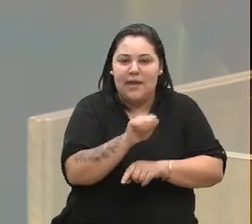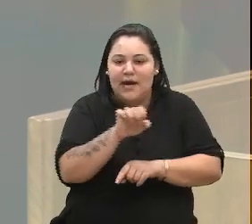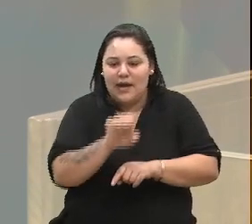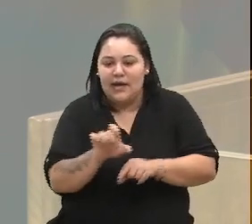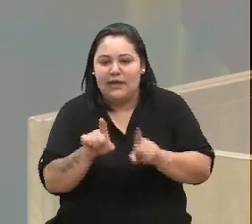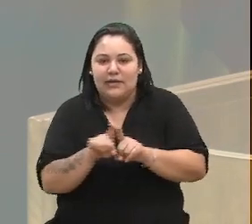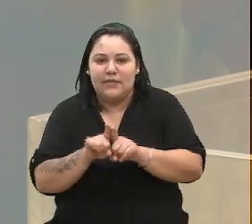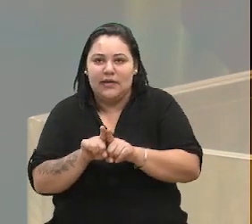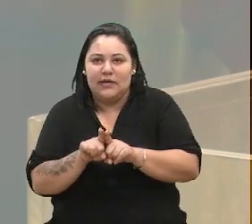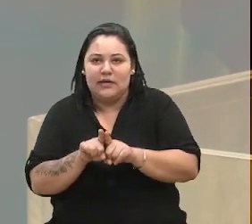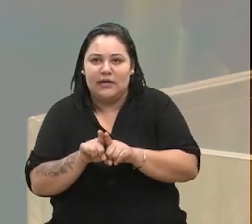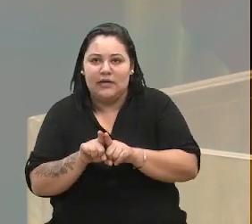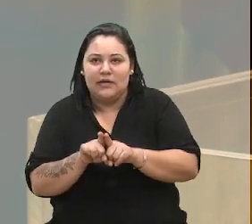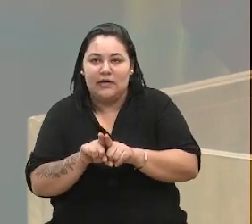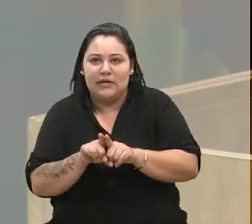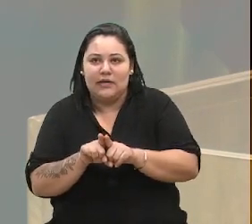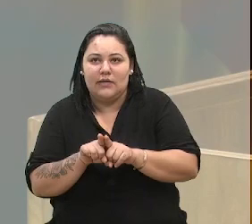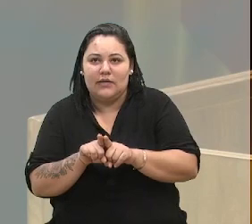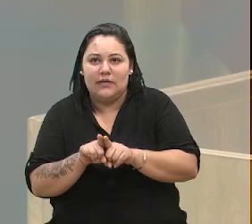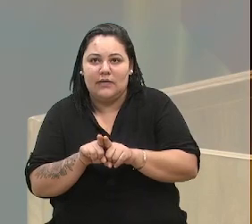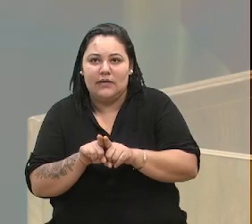a